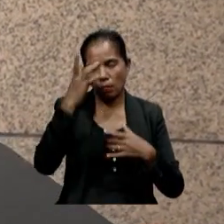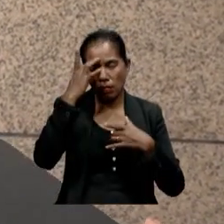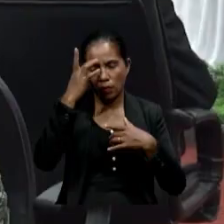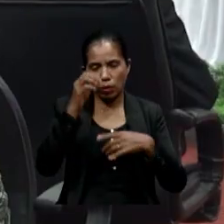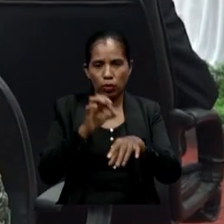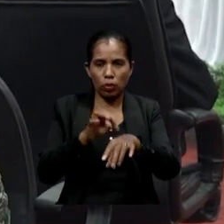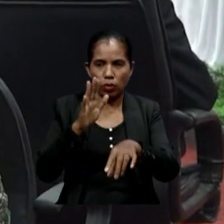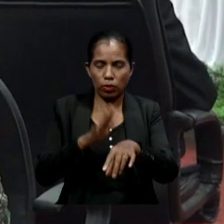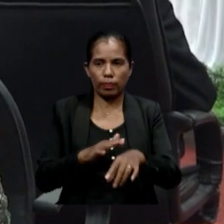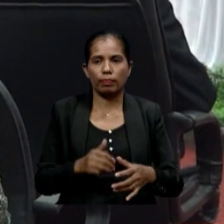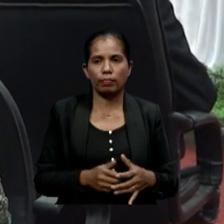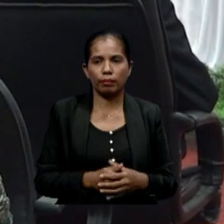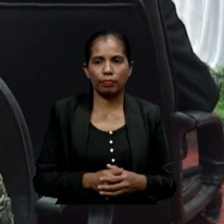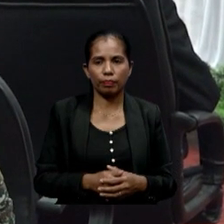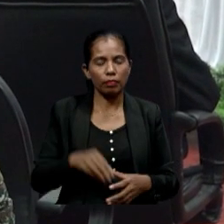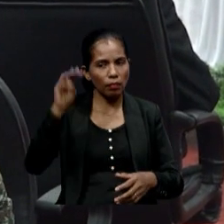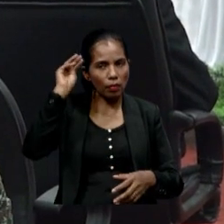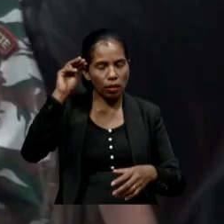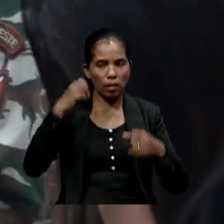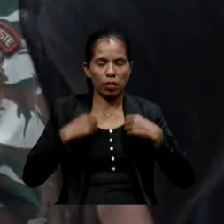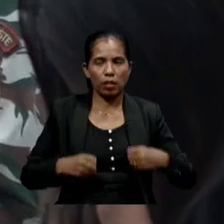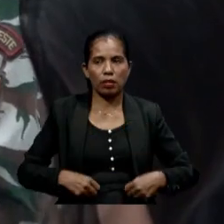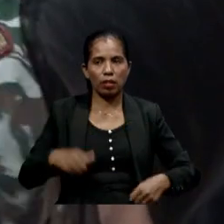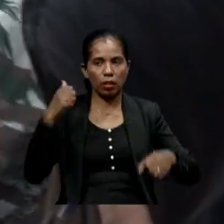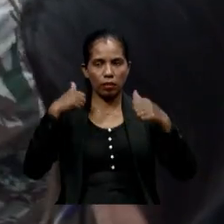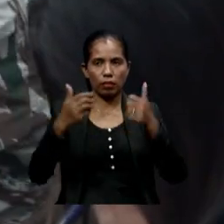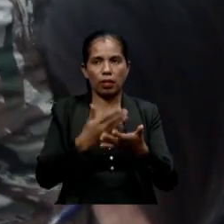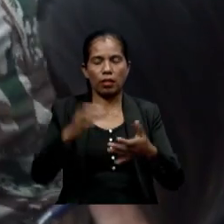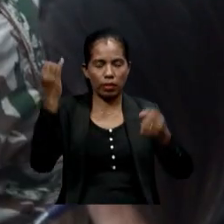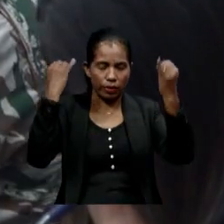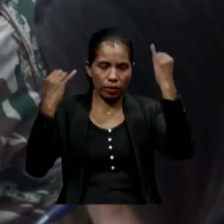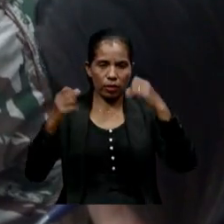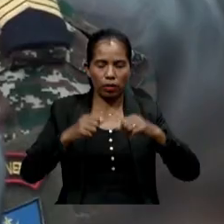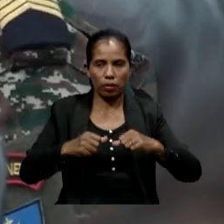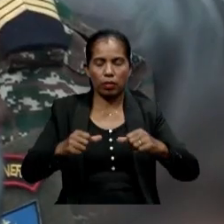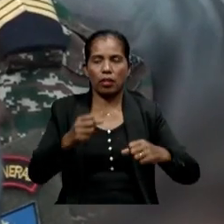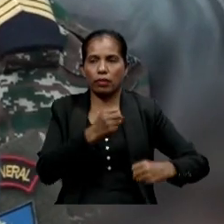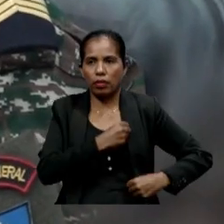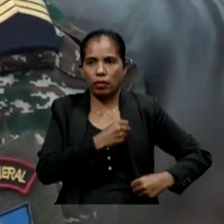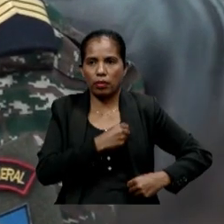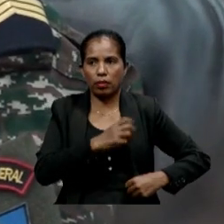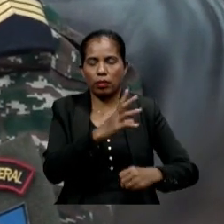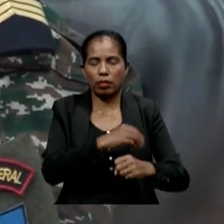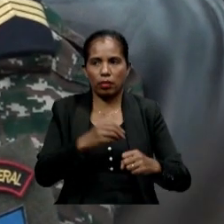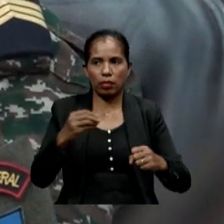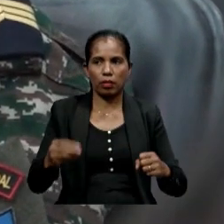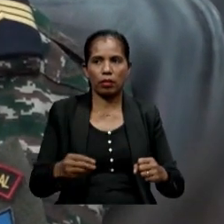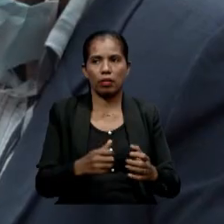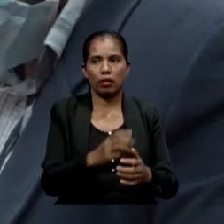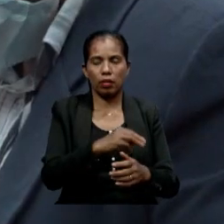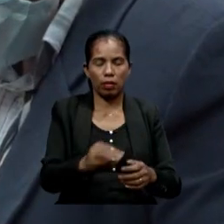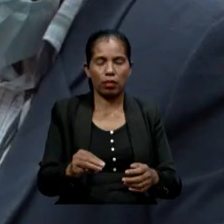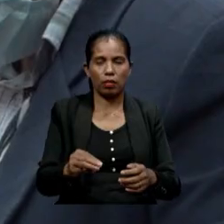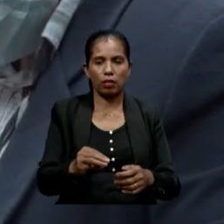dalabarke itana. Ministério de Saúde e Atividade de Sensibilização ne se continua by FFDTL e Centro Instrução Nicolau Lobato